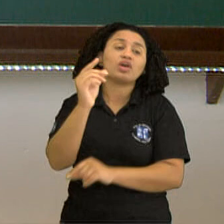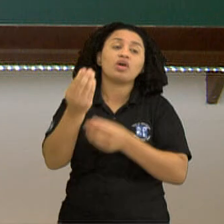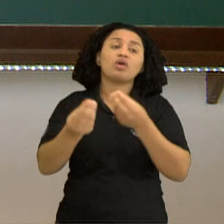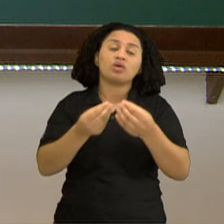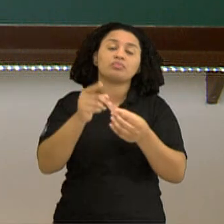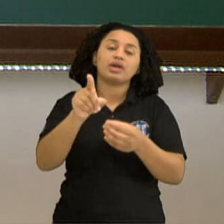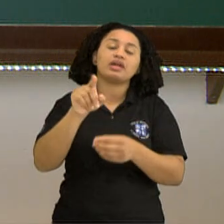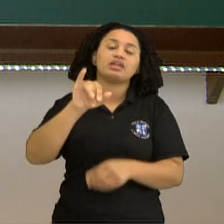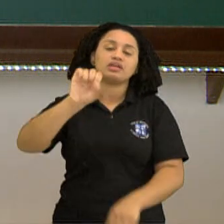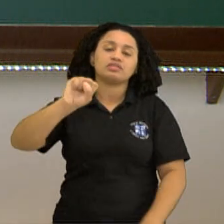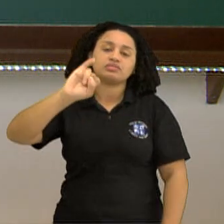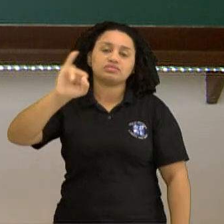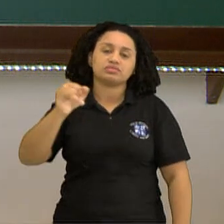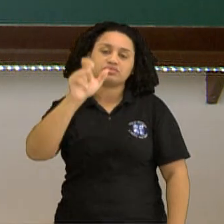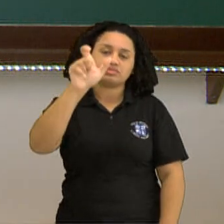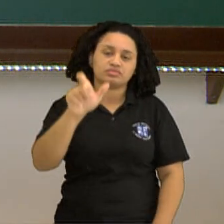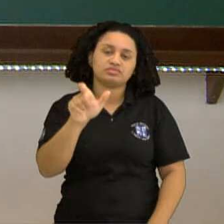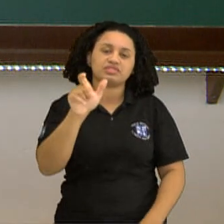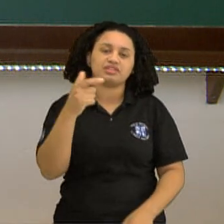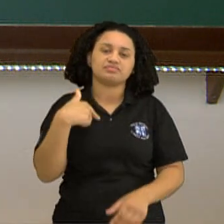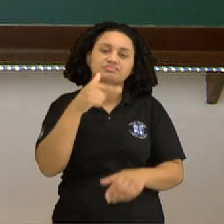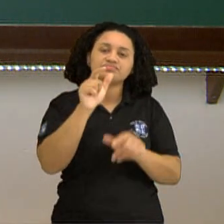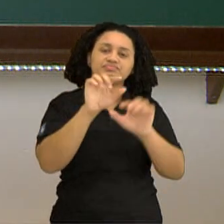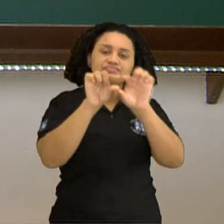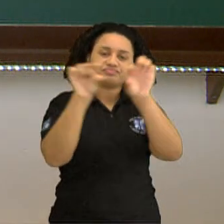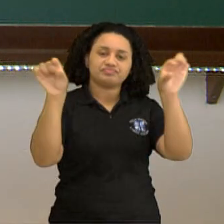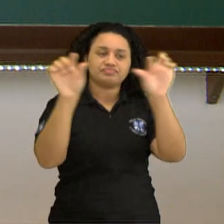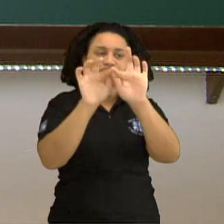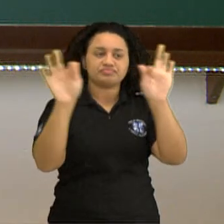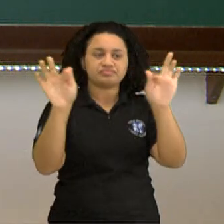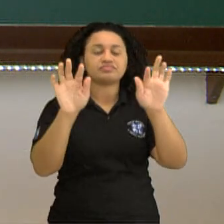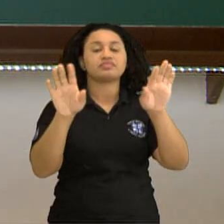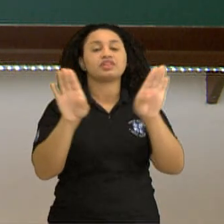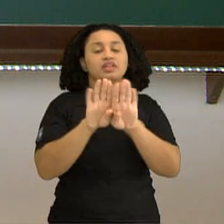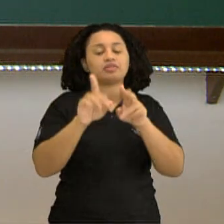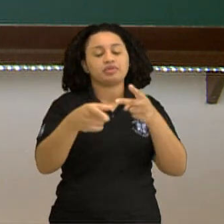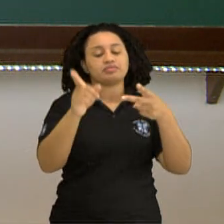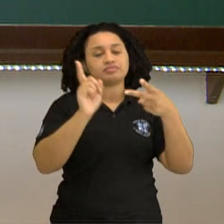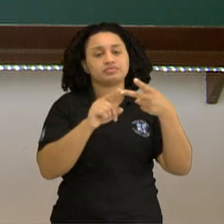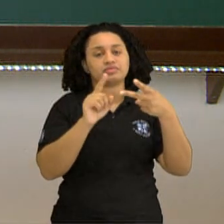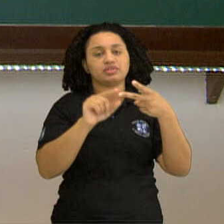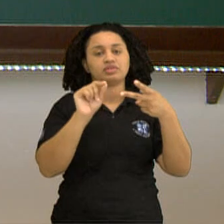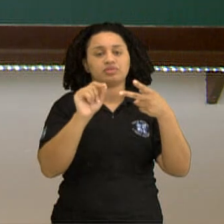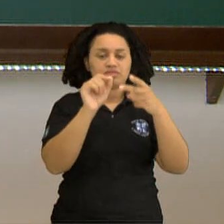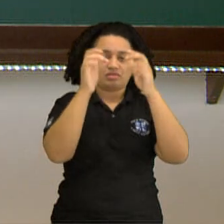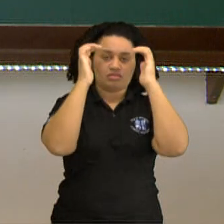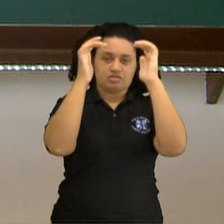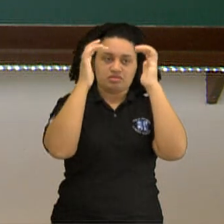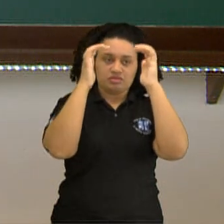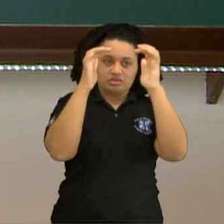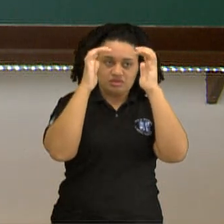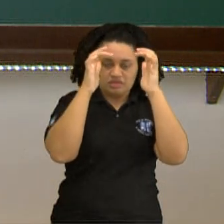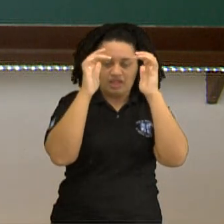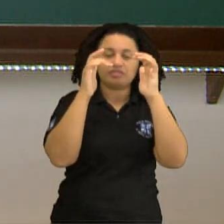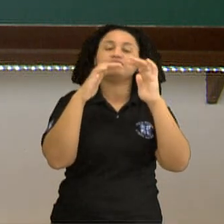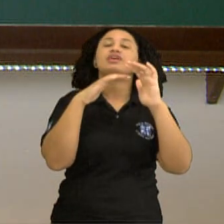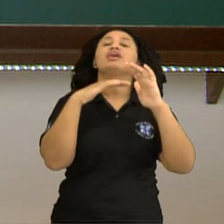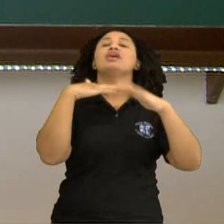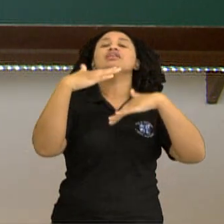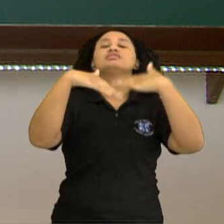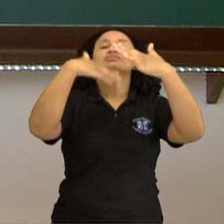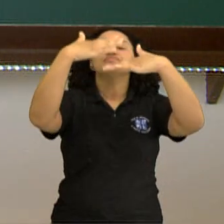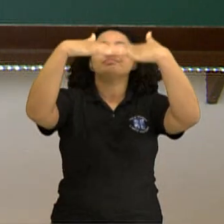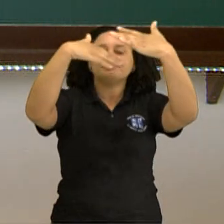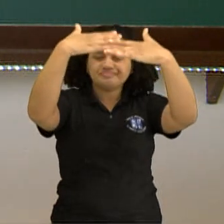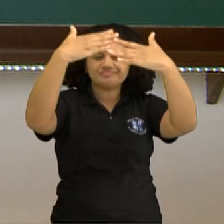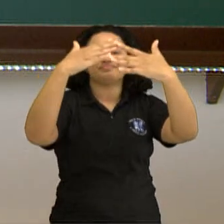como sujeito dessa oração. E também temos, no segundo, o cérebro ainda está